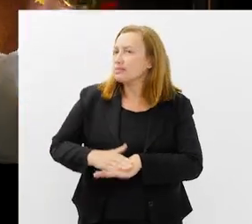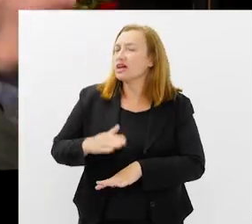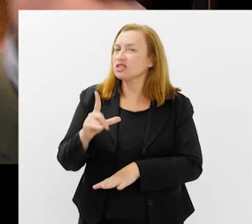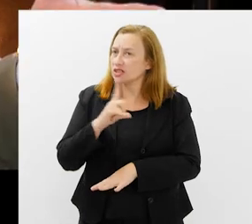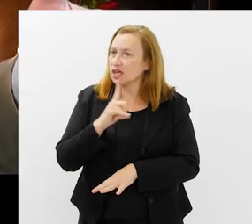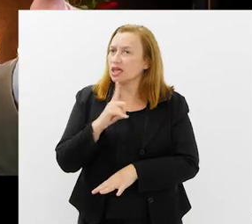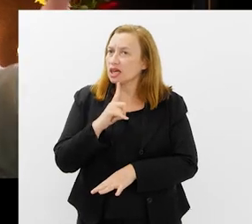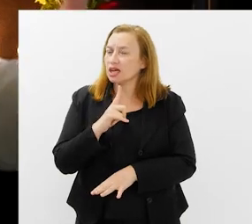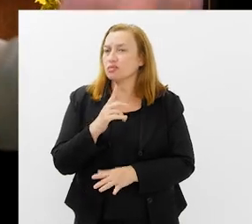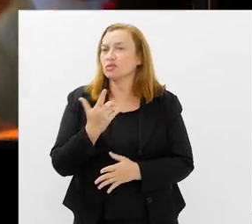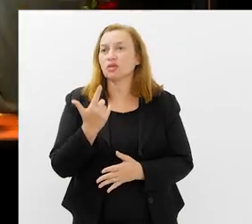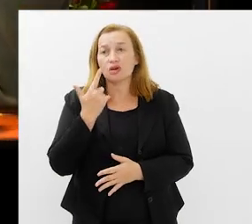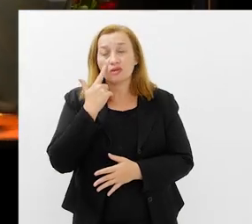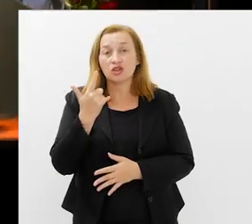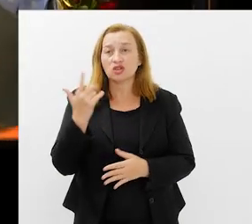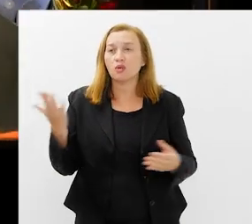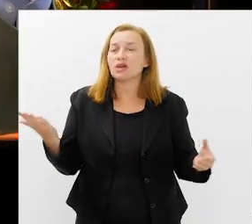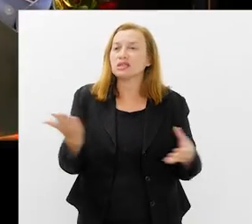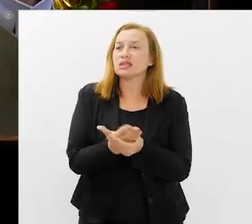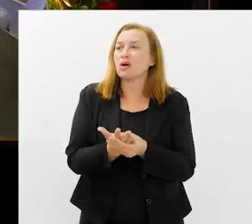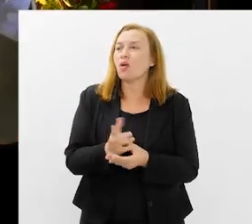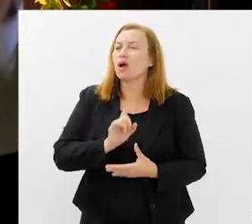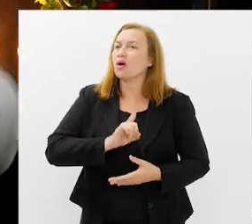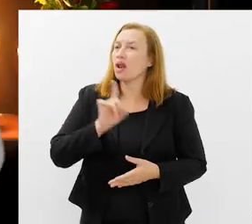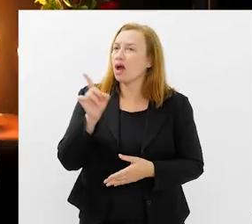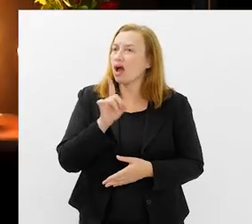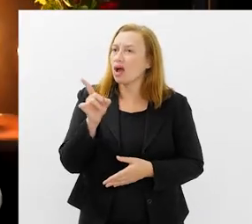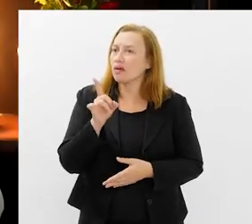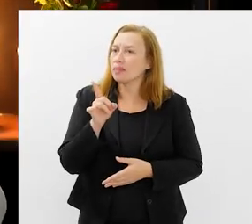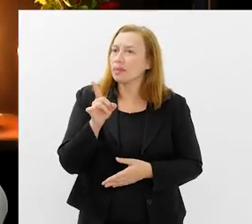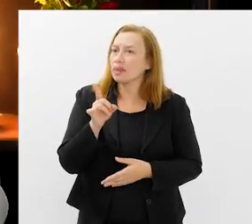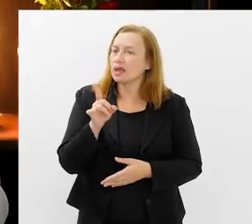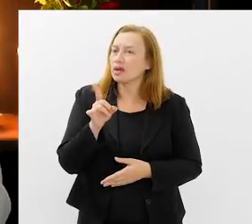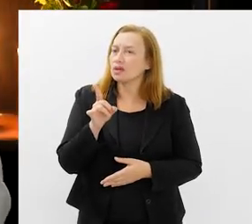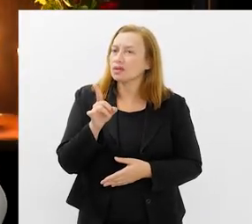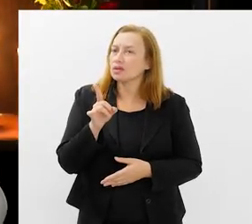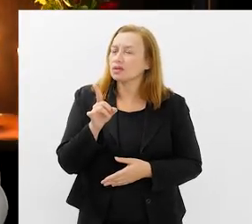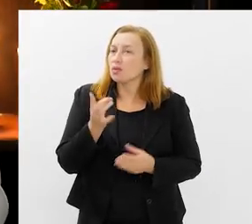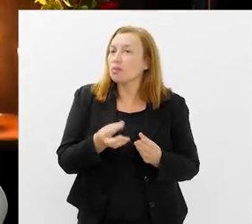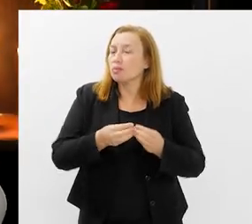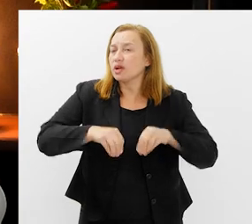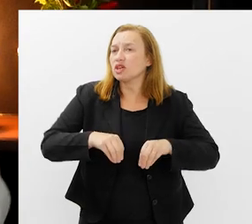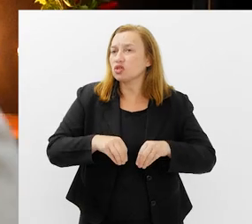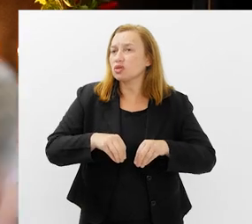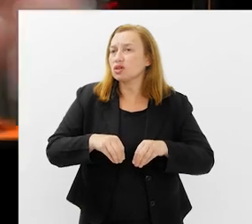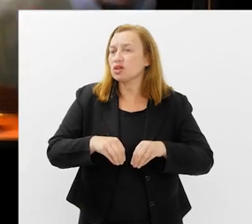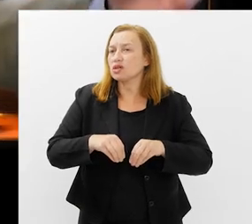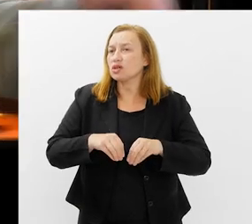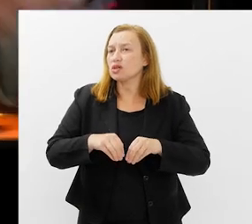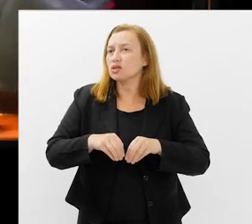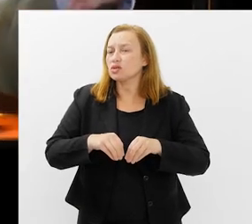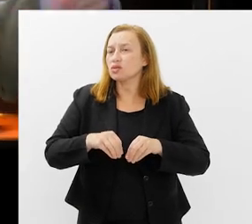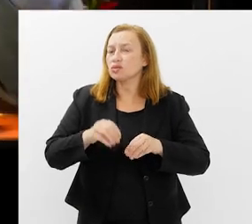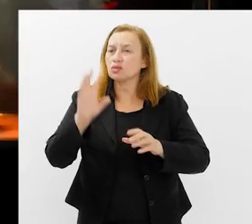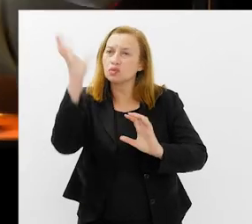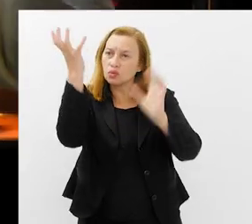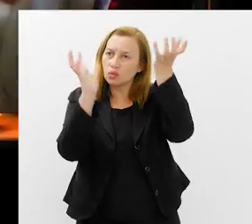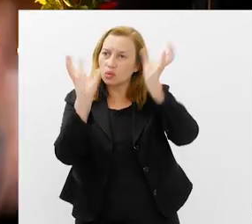mais teremos isso, né? O AGU entrou com uma ação agora lá contra, por dano climático em razão do